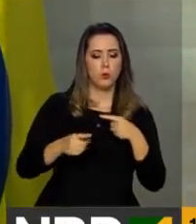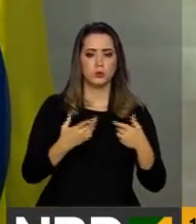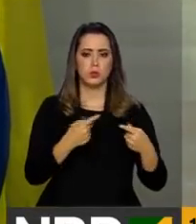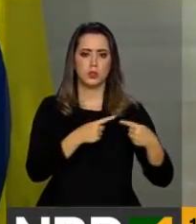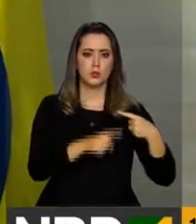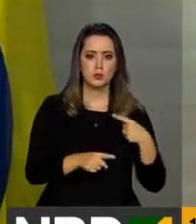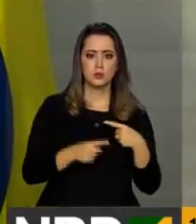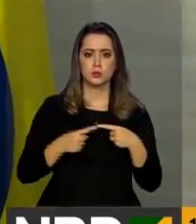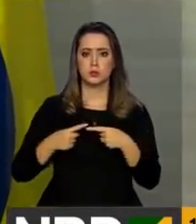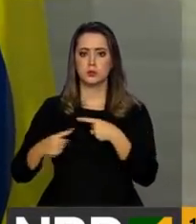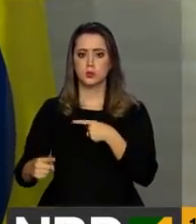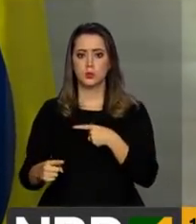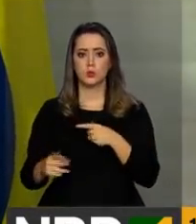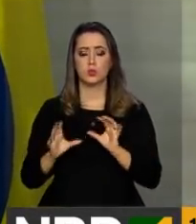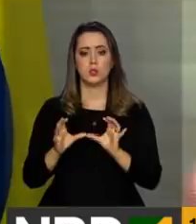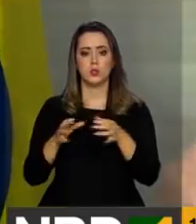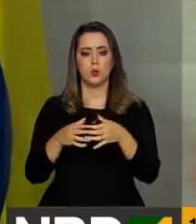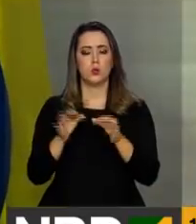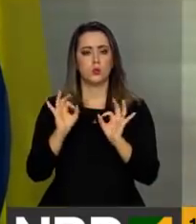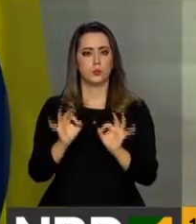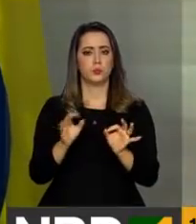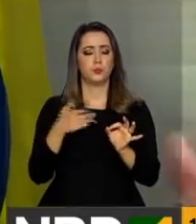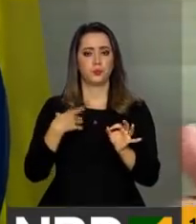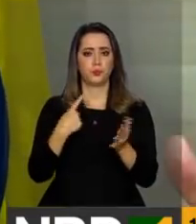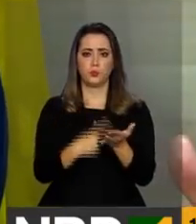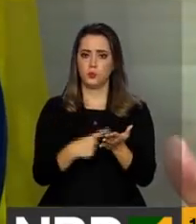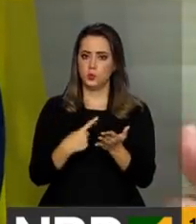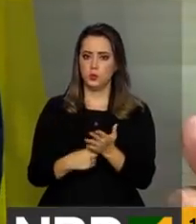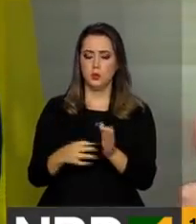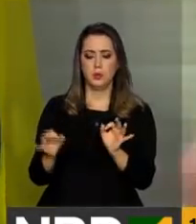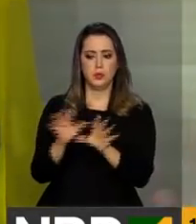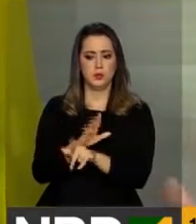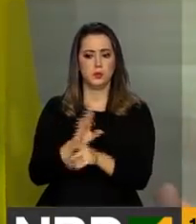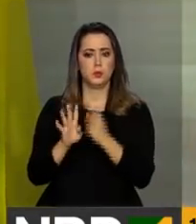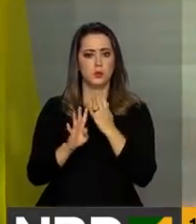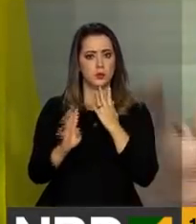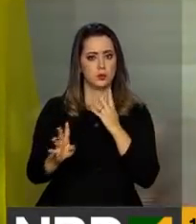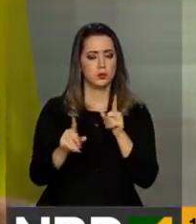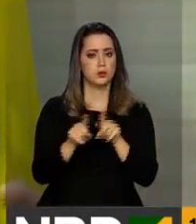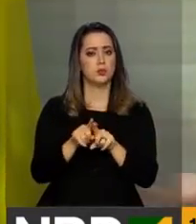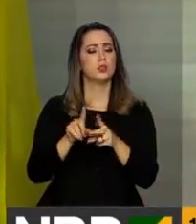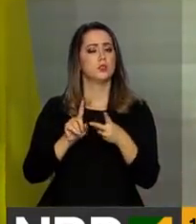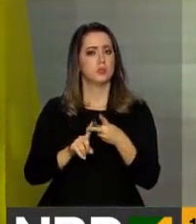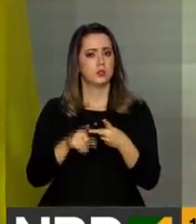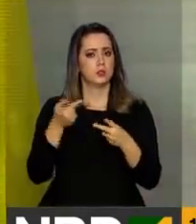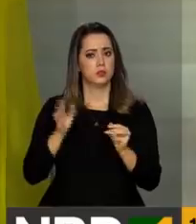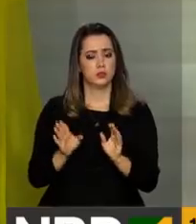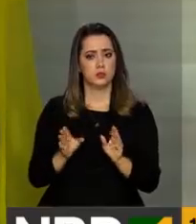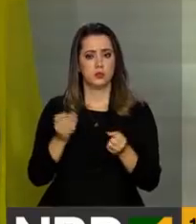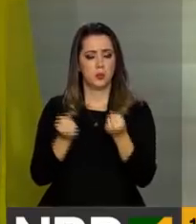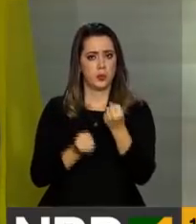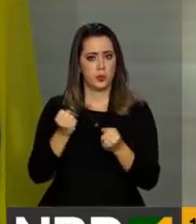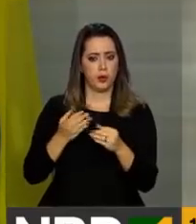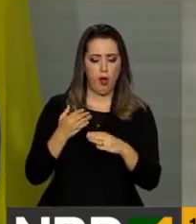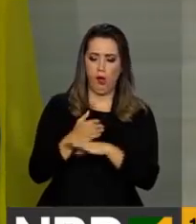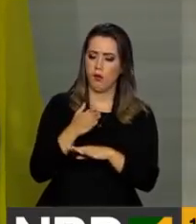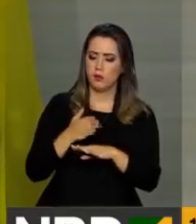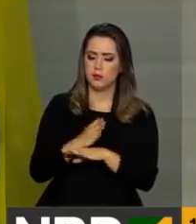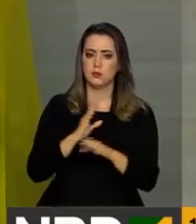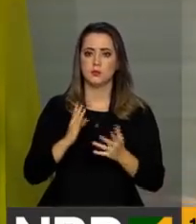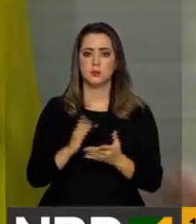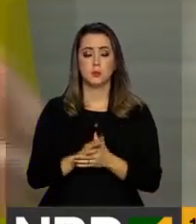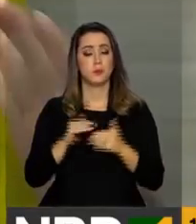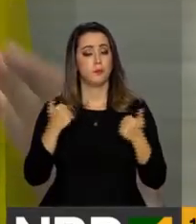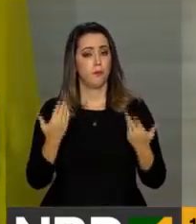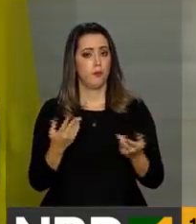medidas judiciais propostas, para resolver a passagem do linhão de Tucuruí e para resolver esta questão da